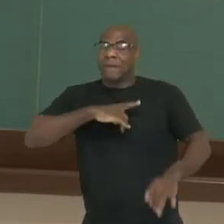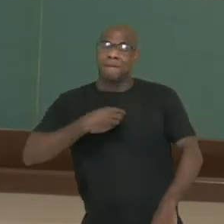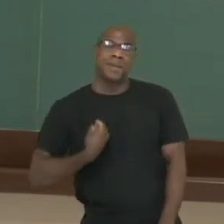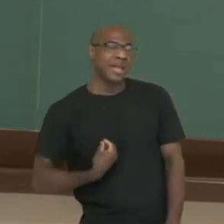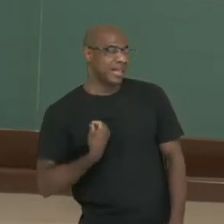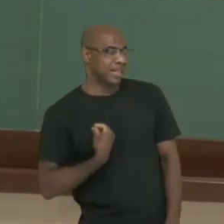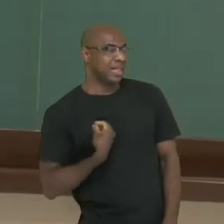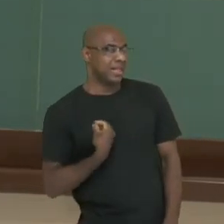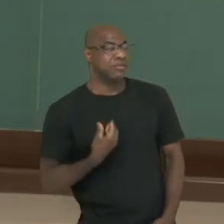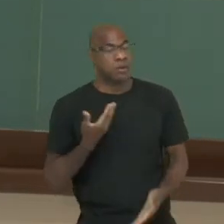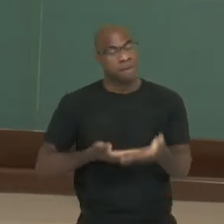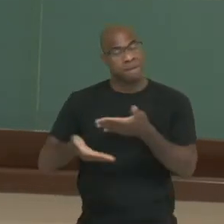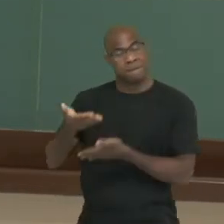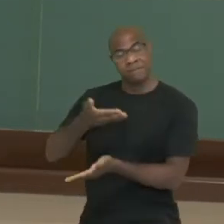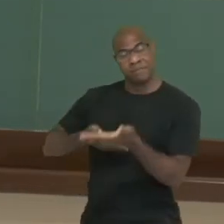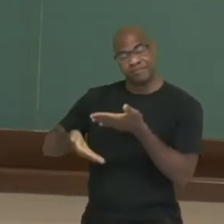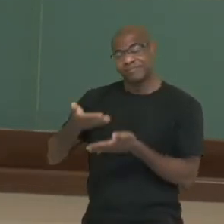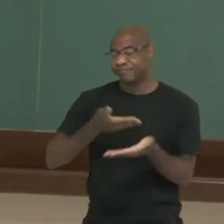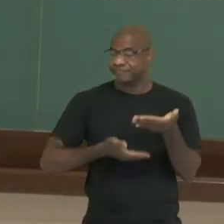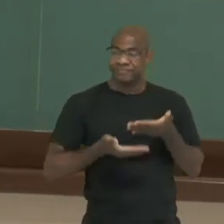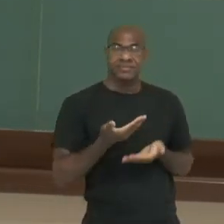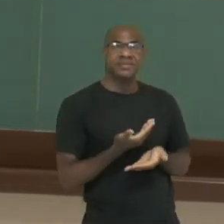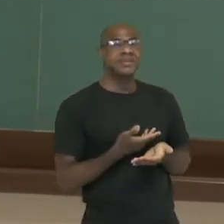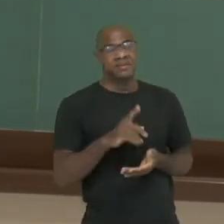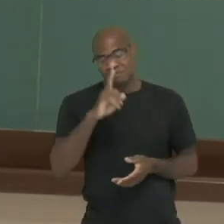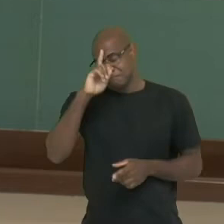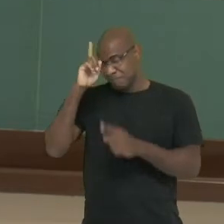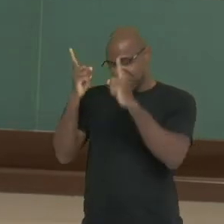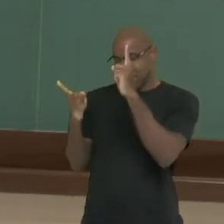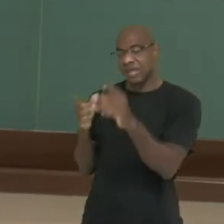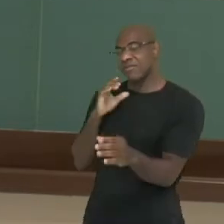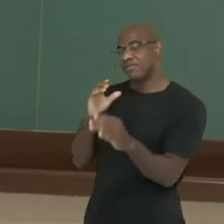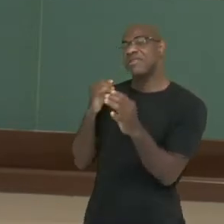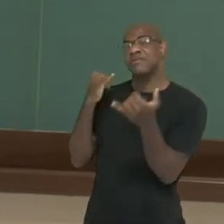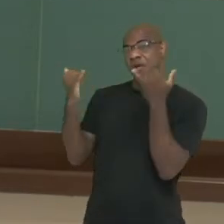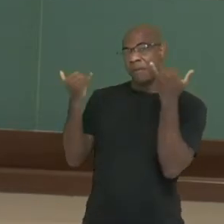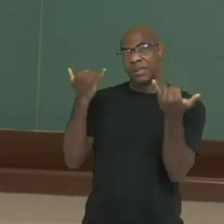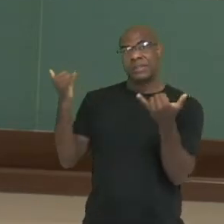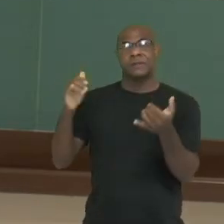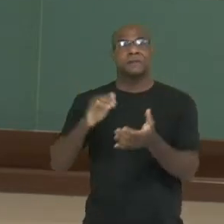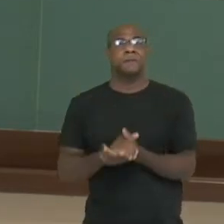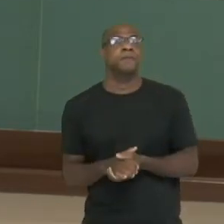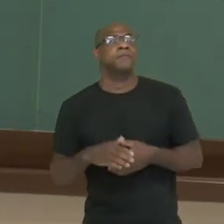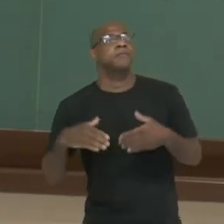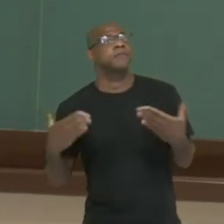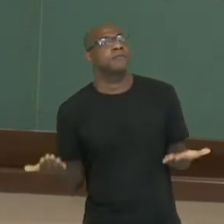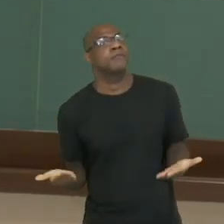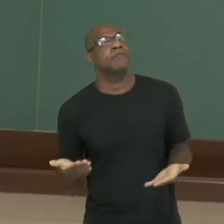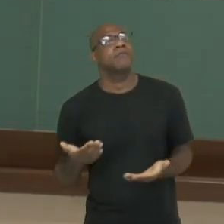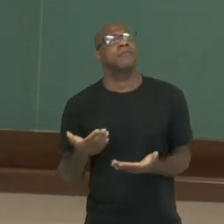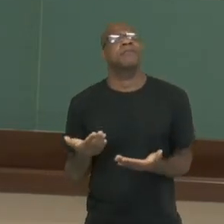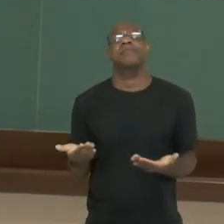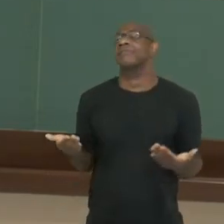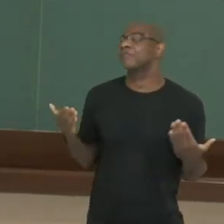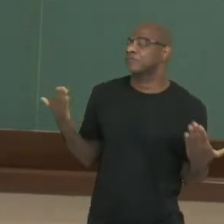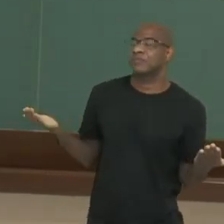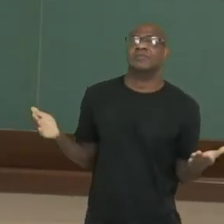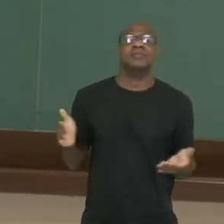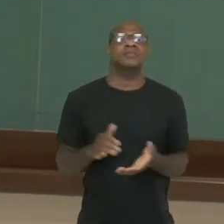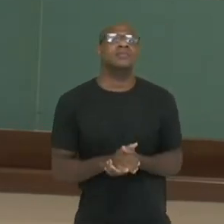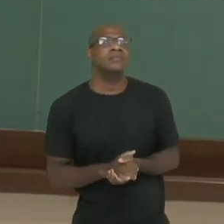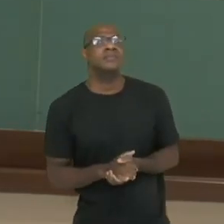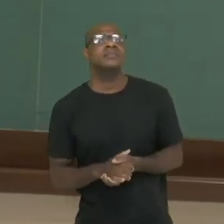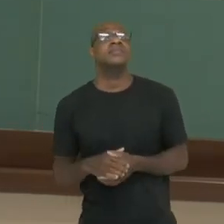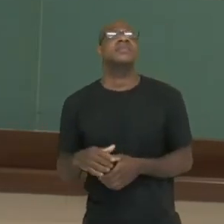vivência com o público ali, essa troca de ideias, é muito bacana. Então, a comédia dell'arte é uma forma de